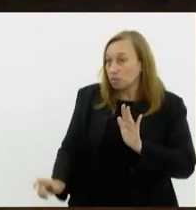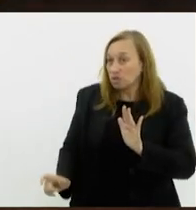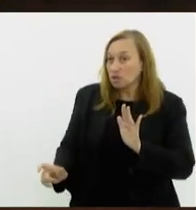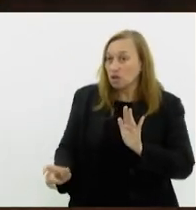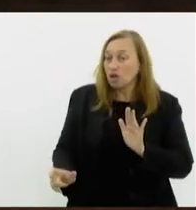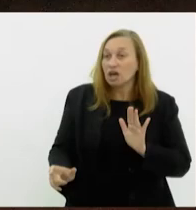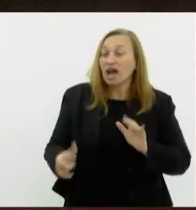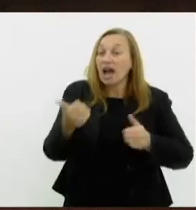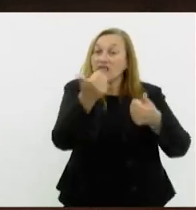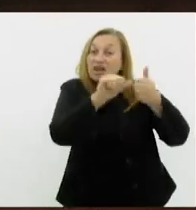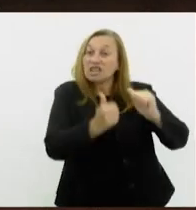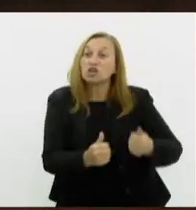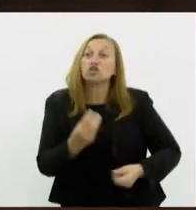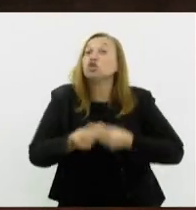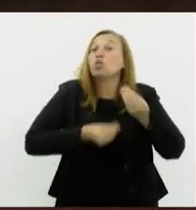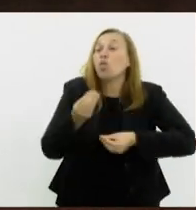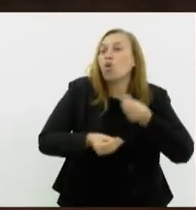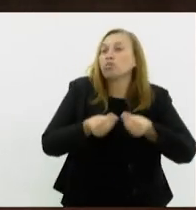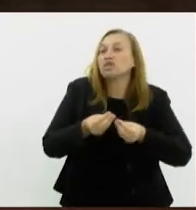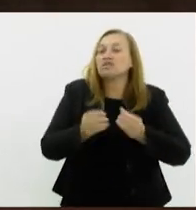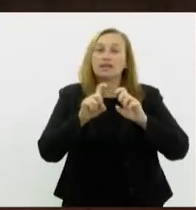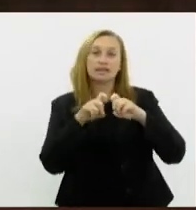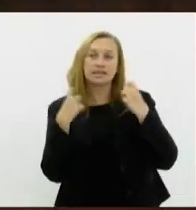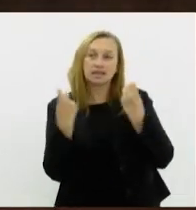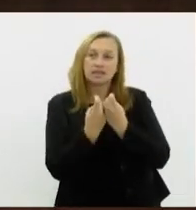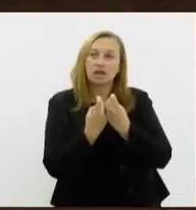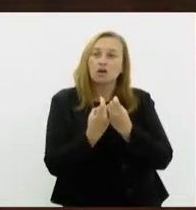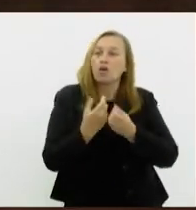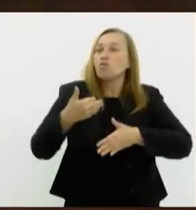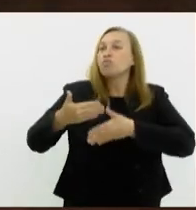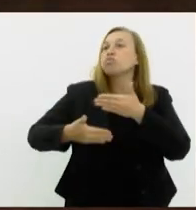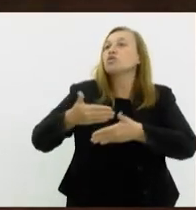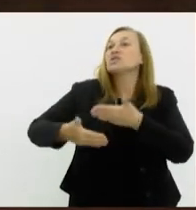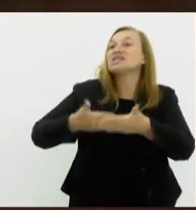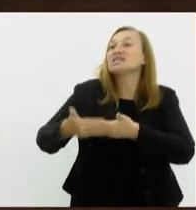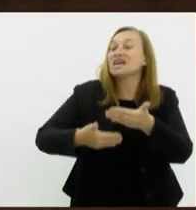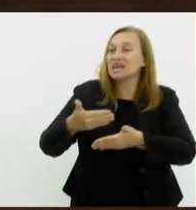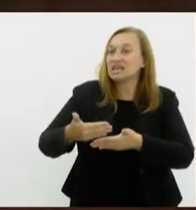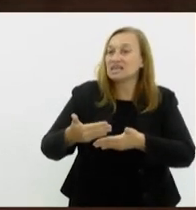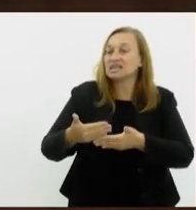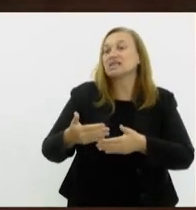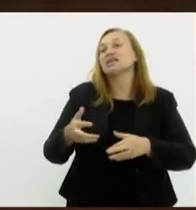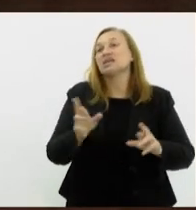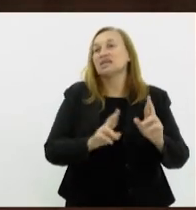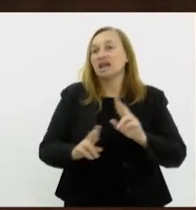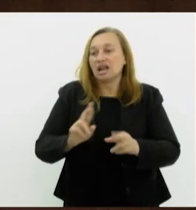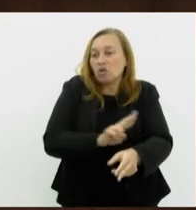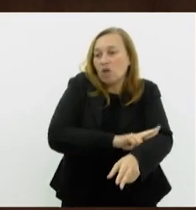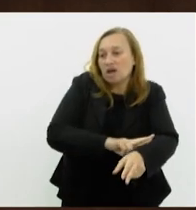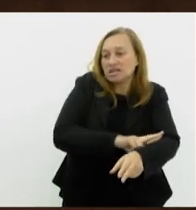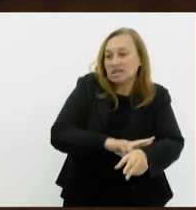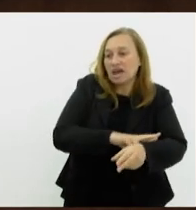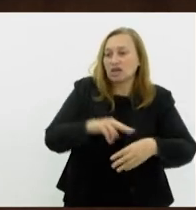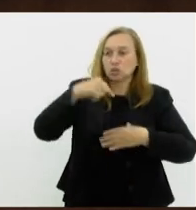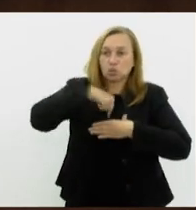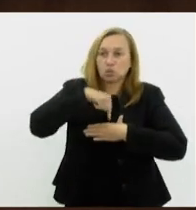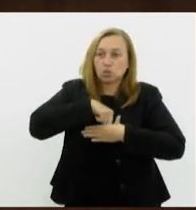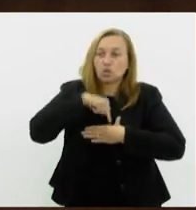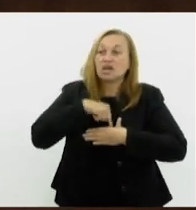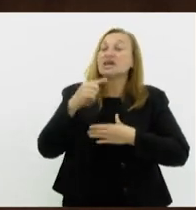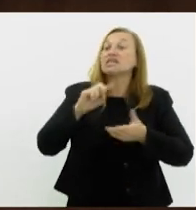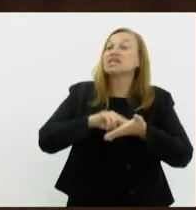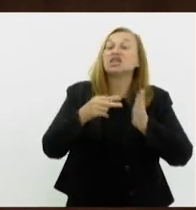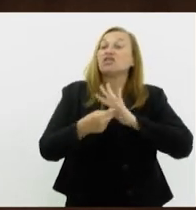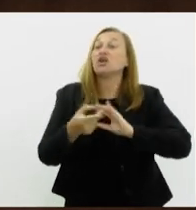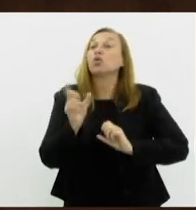como, muitas vezes, na sexualidade, há um processo de subjetivação das relações raciais. Isso quer dizer que a obra